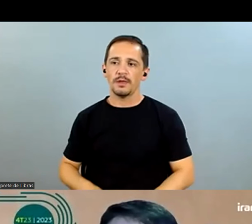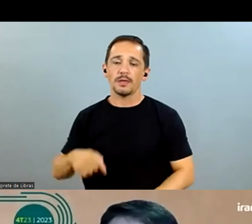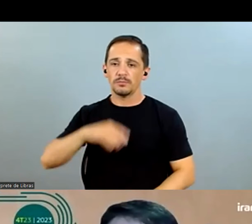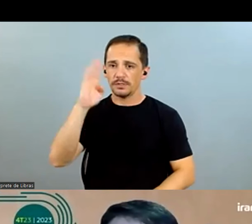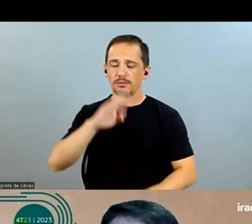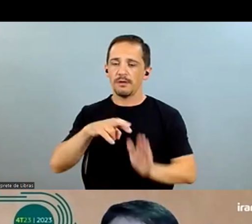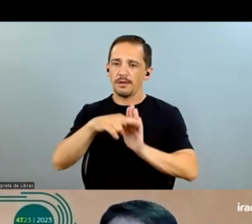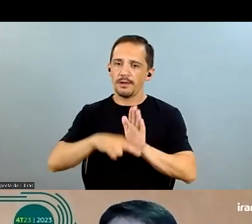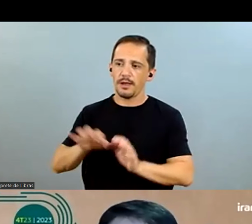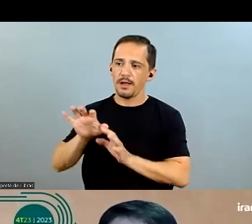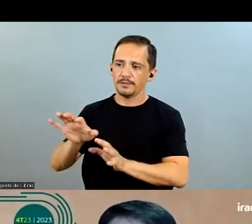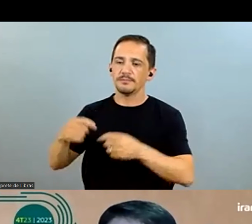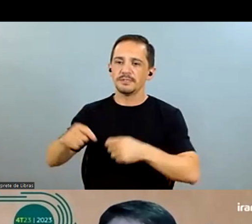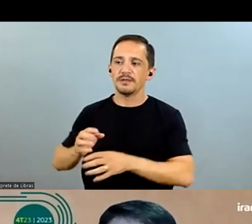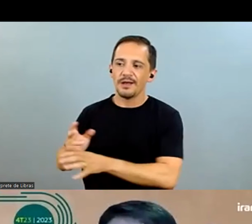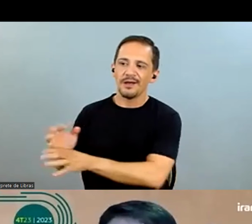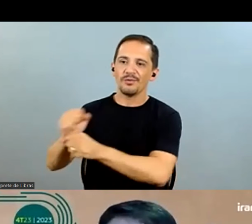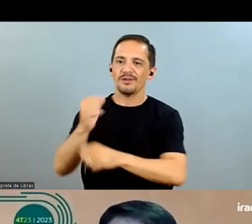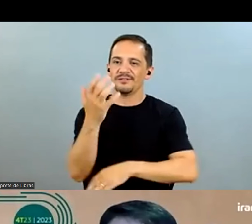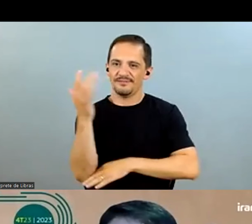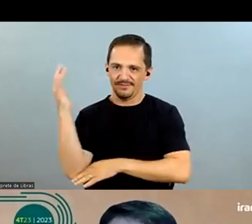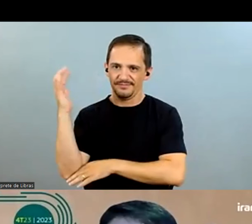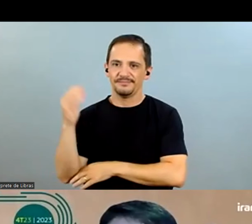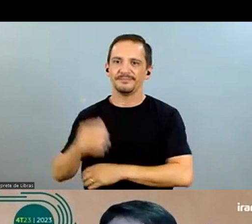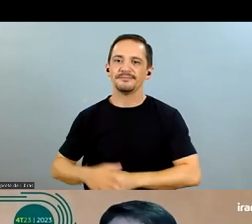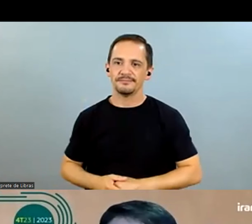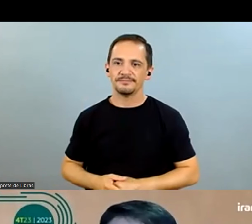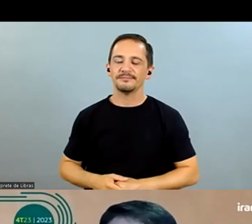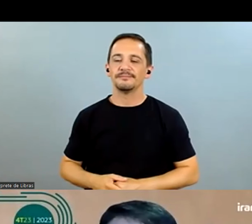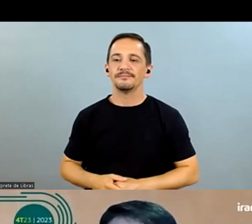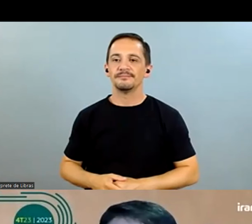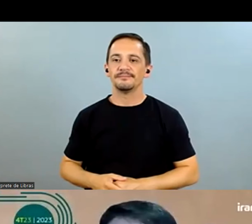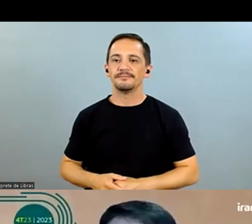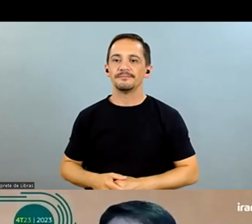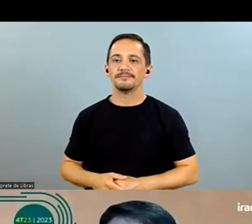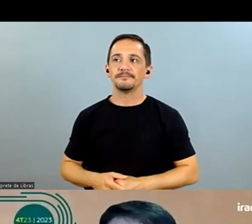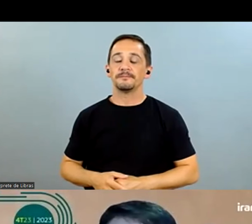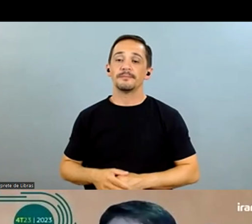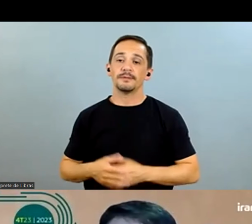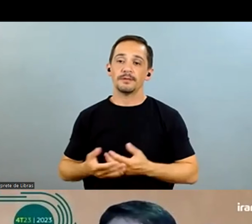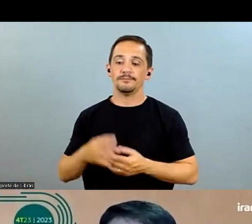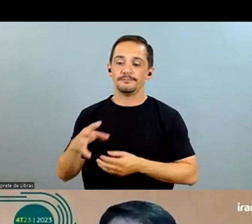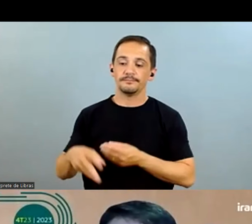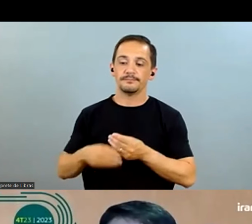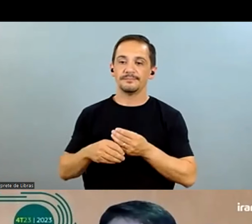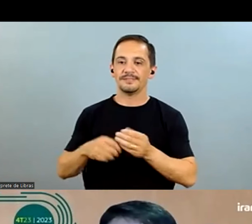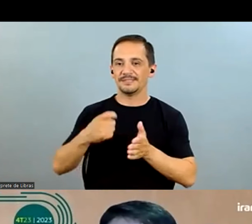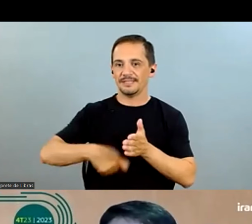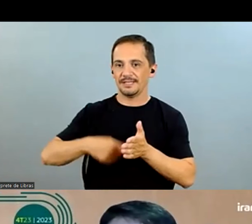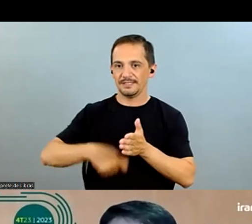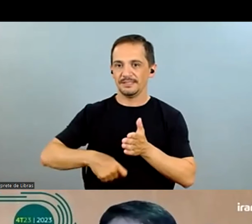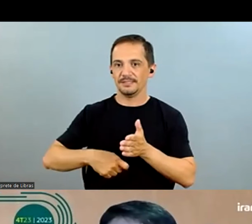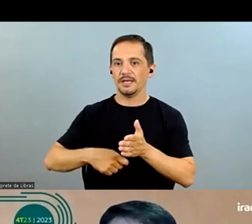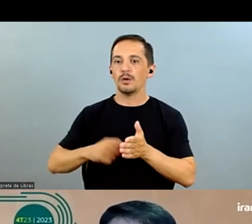com com o CPC e FRS então a a essa esse incremento da taxa de juros ele aconteceu no último Trio como a gente vinha fazendo no